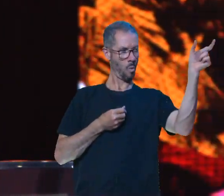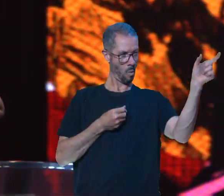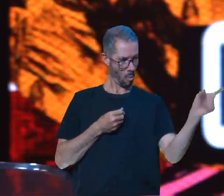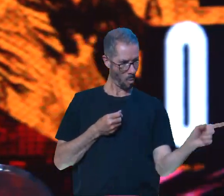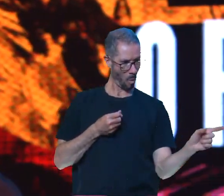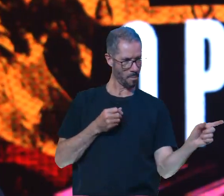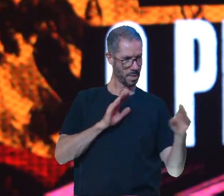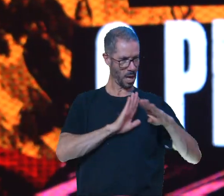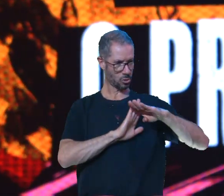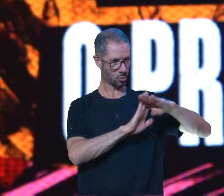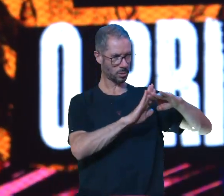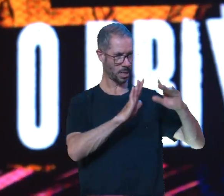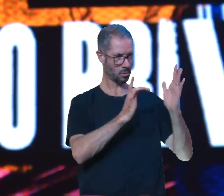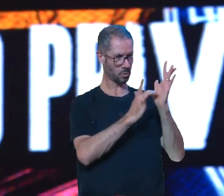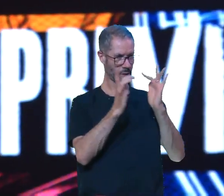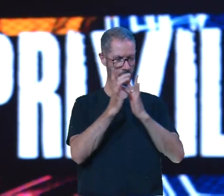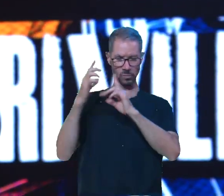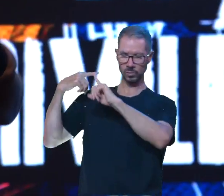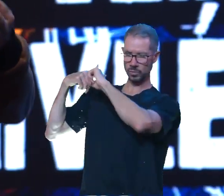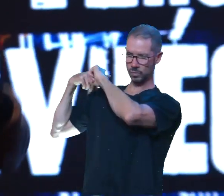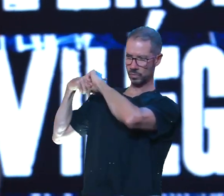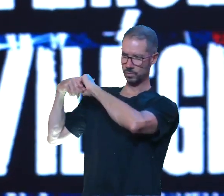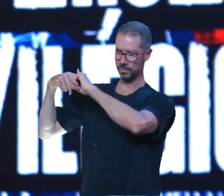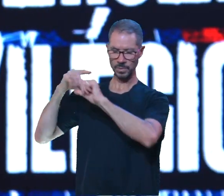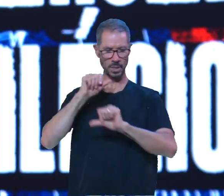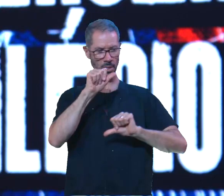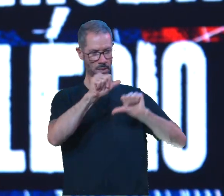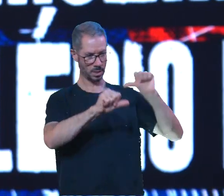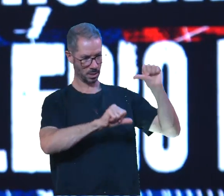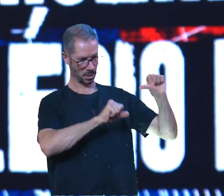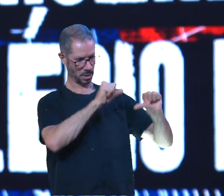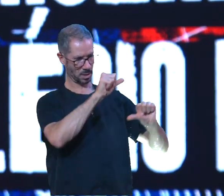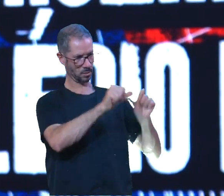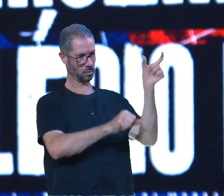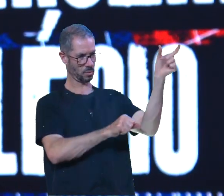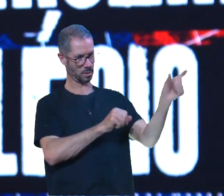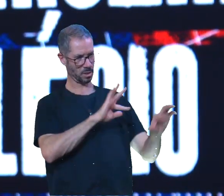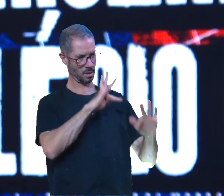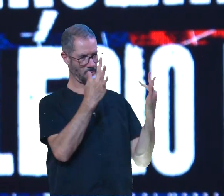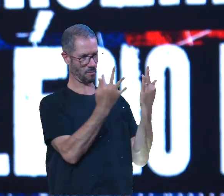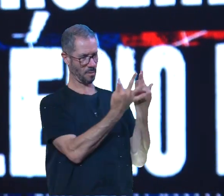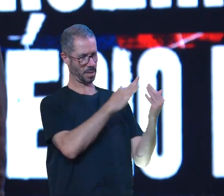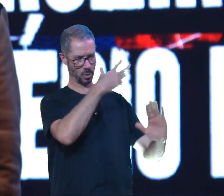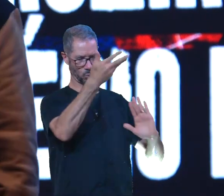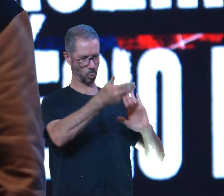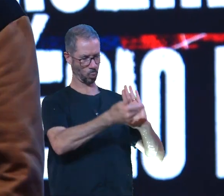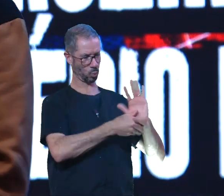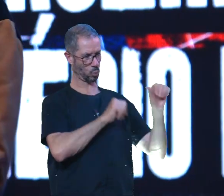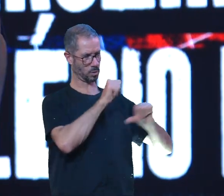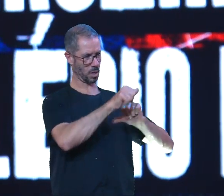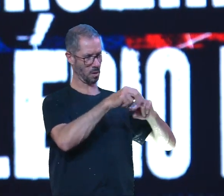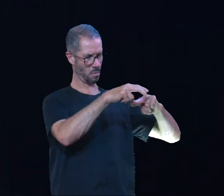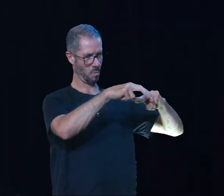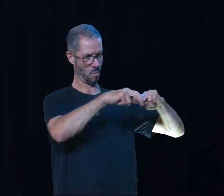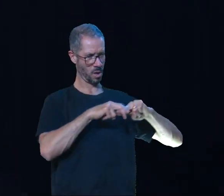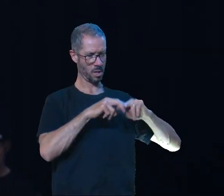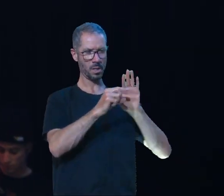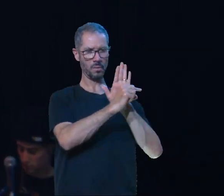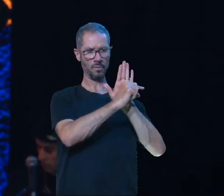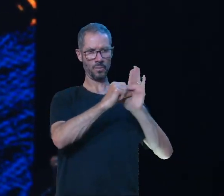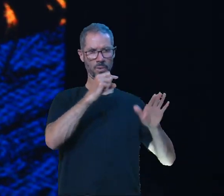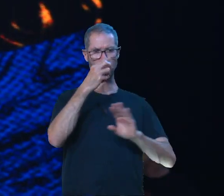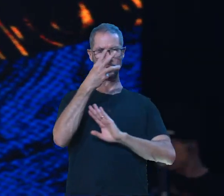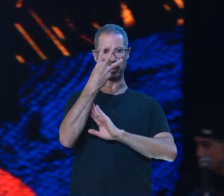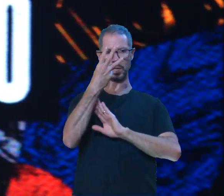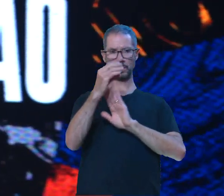da cruz de Cristo havia sido transformado pelo Senhor. E a família dele toda transformada. E por isso, no versículo 13